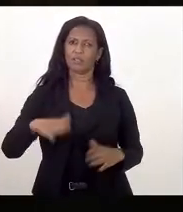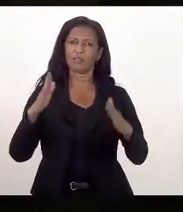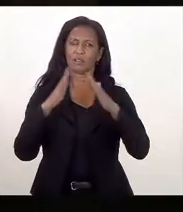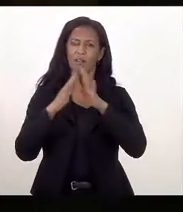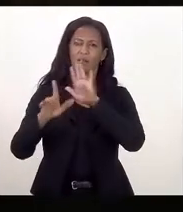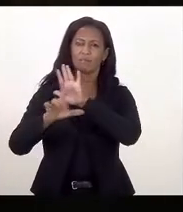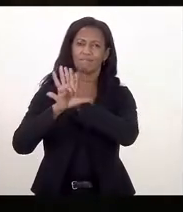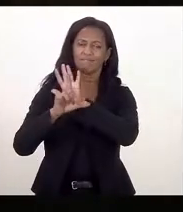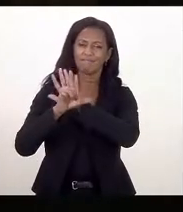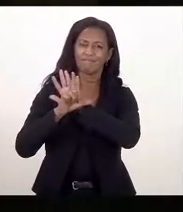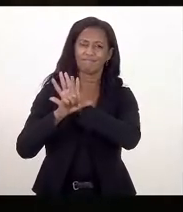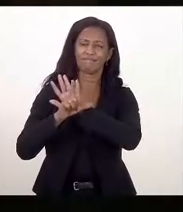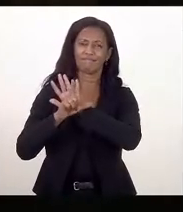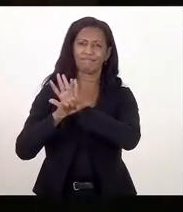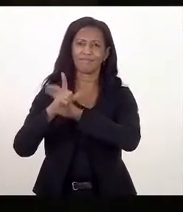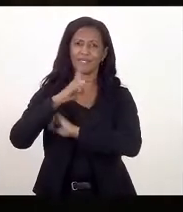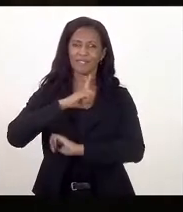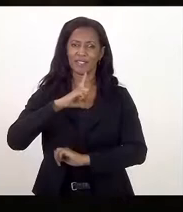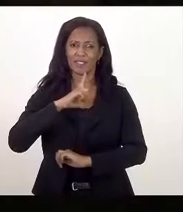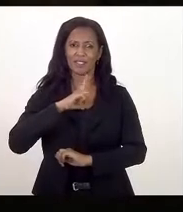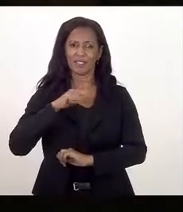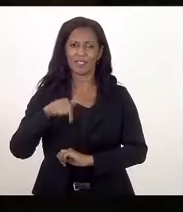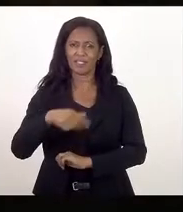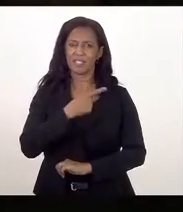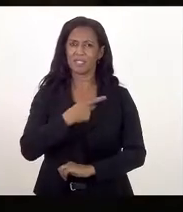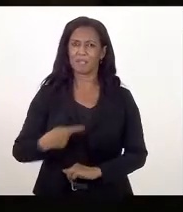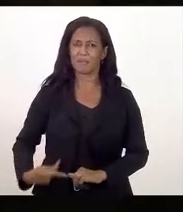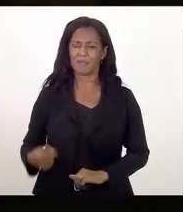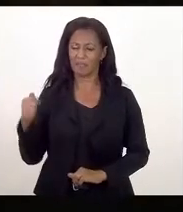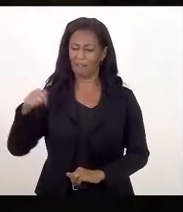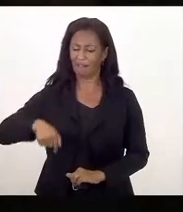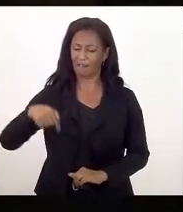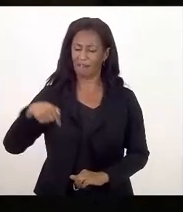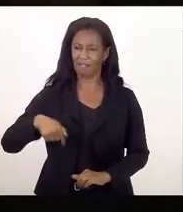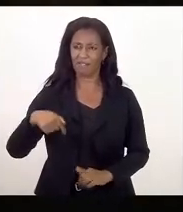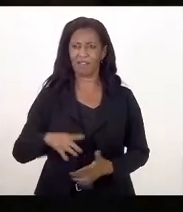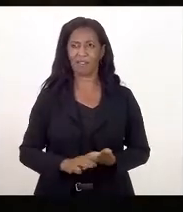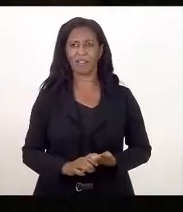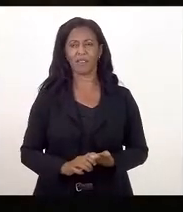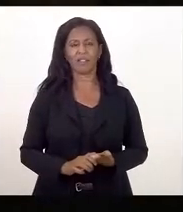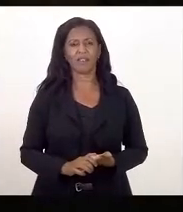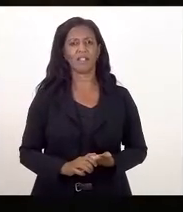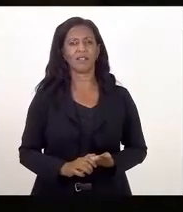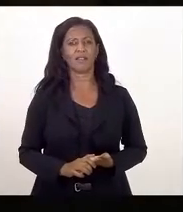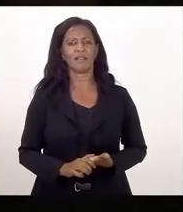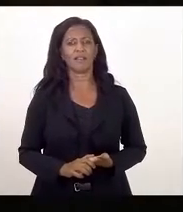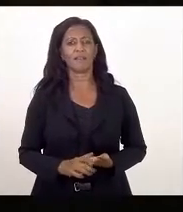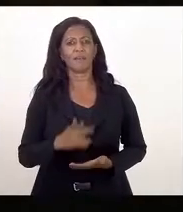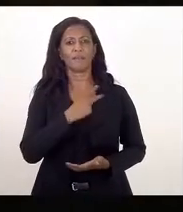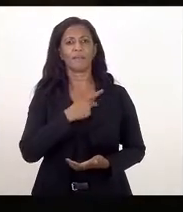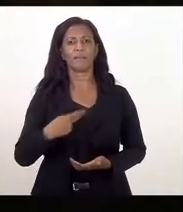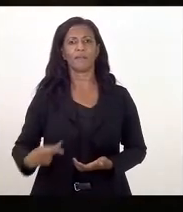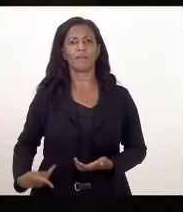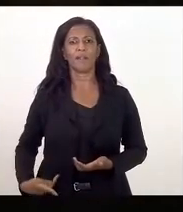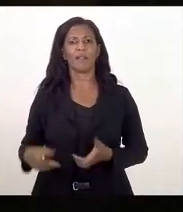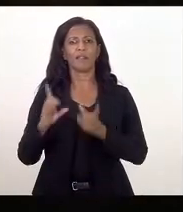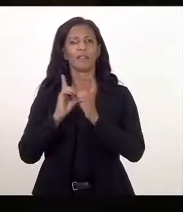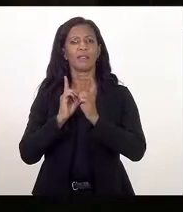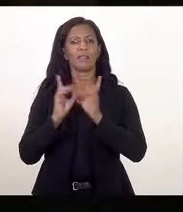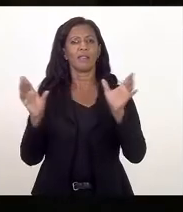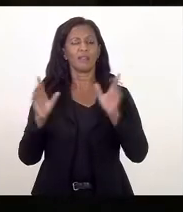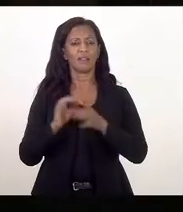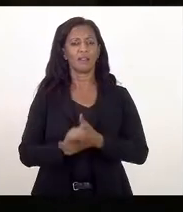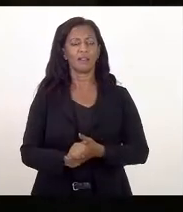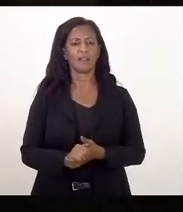legislativa que tem esse presidente que aqui dentro é apelidado de presidente democrático